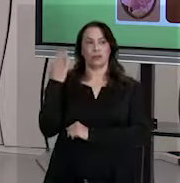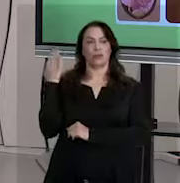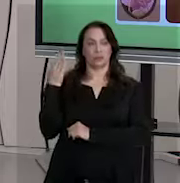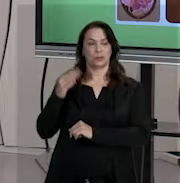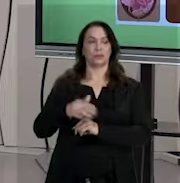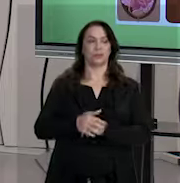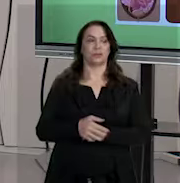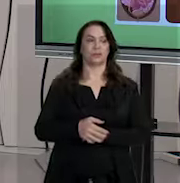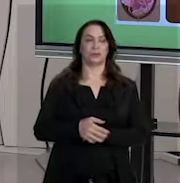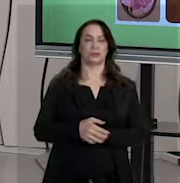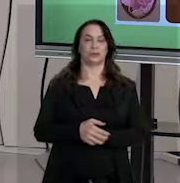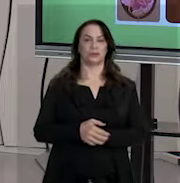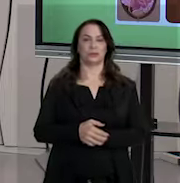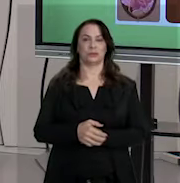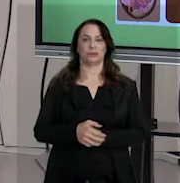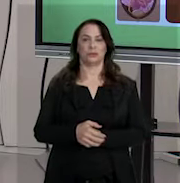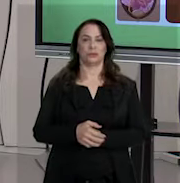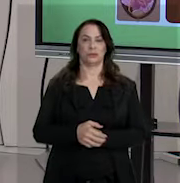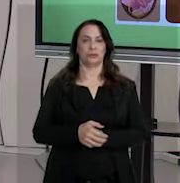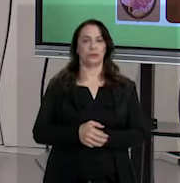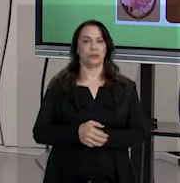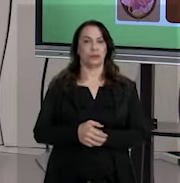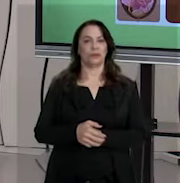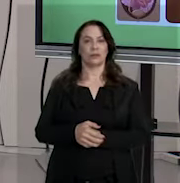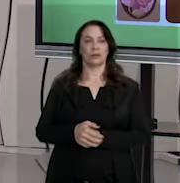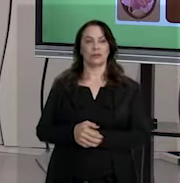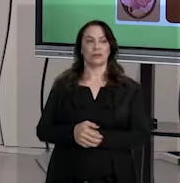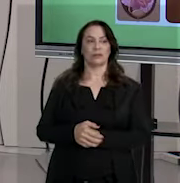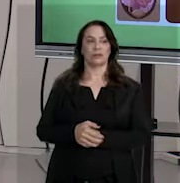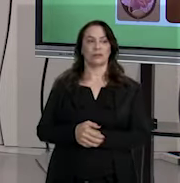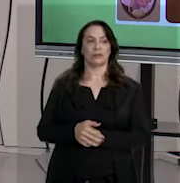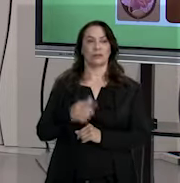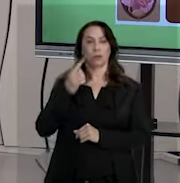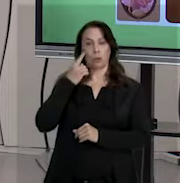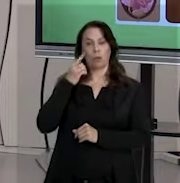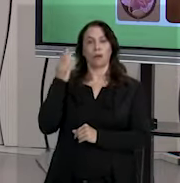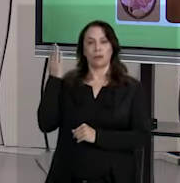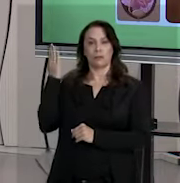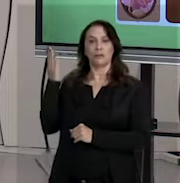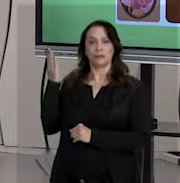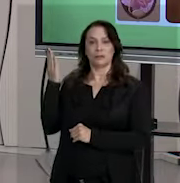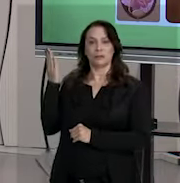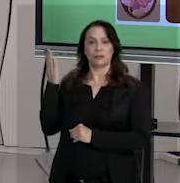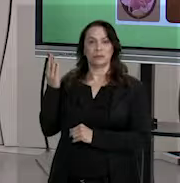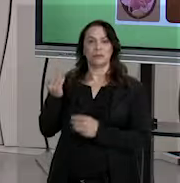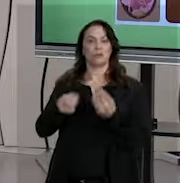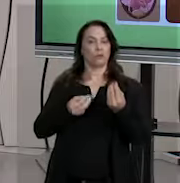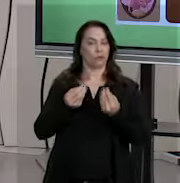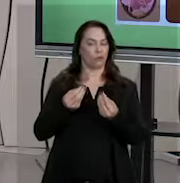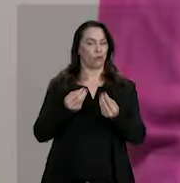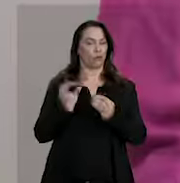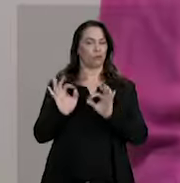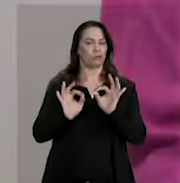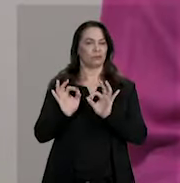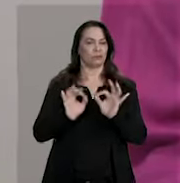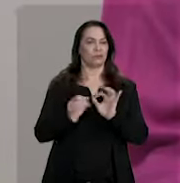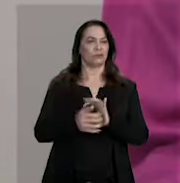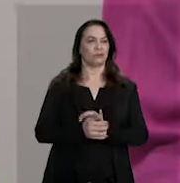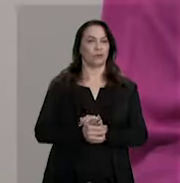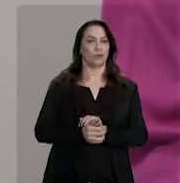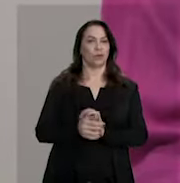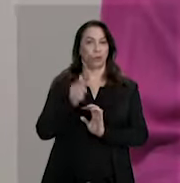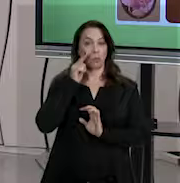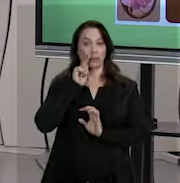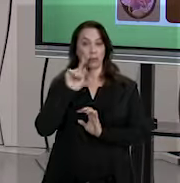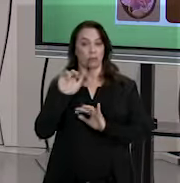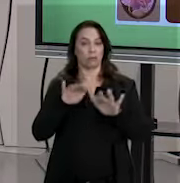o colchete pelos furinhos e abre atrás para que ele fique aqui, né? A possibilidade de